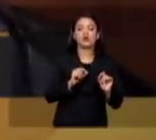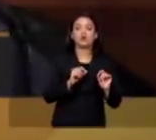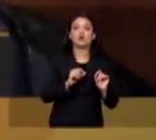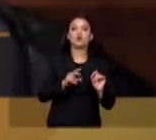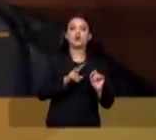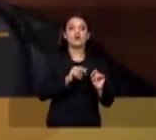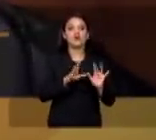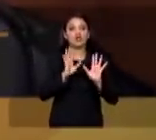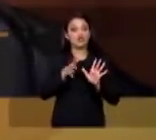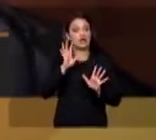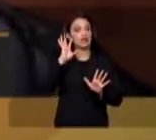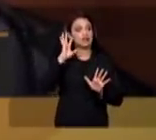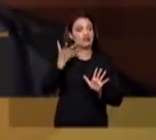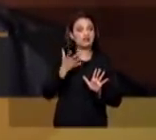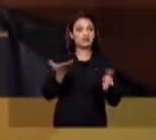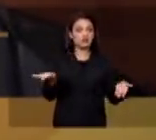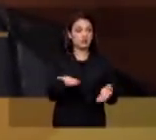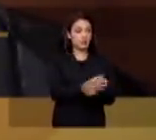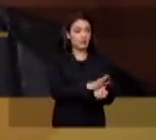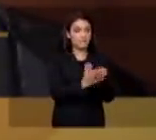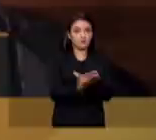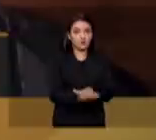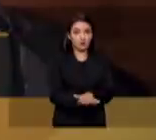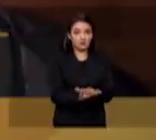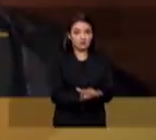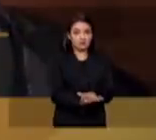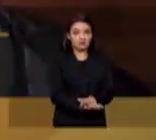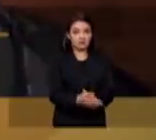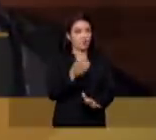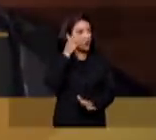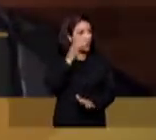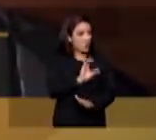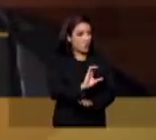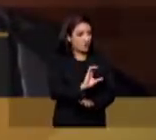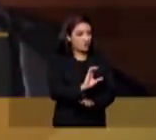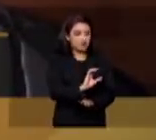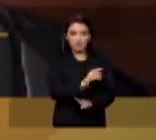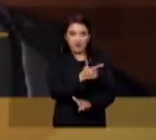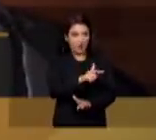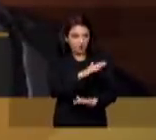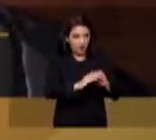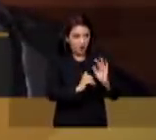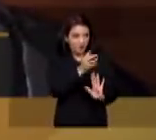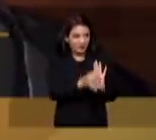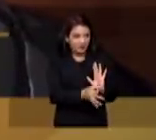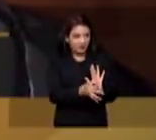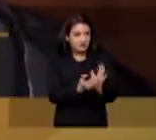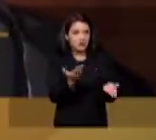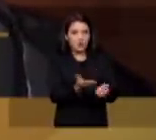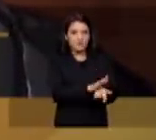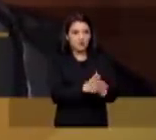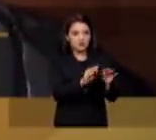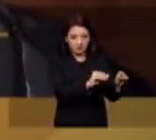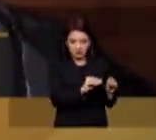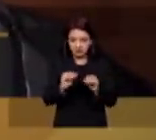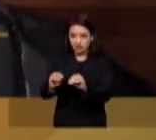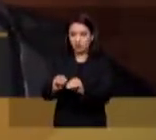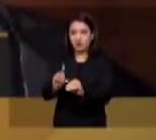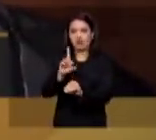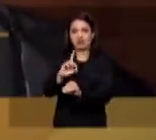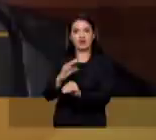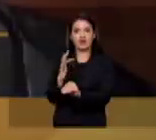Distrito Federal. Com a definição, portanto, daquele juízo que poderá prestar a jurisdição de